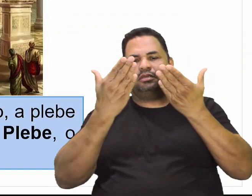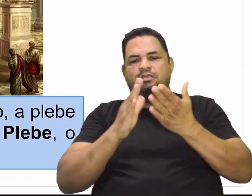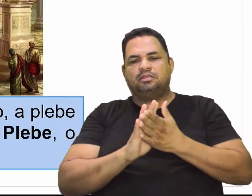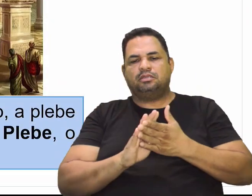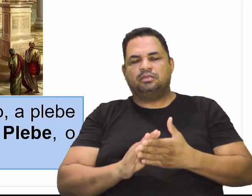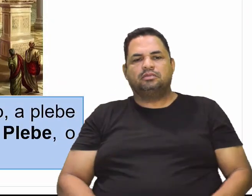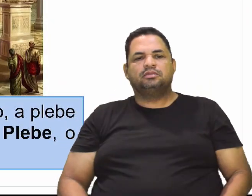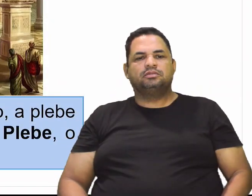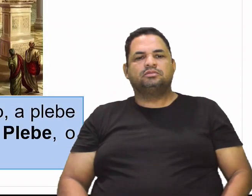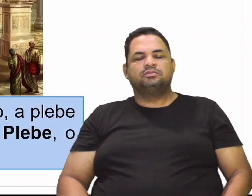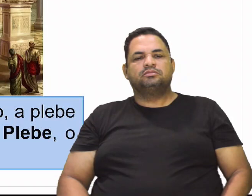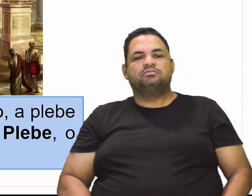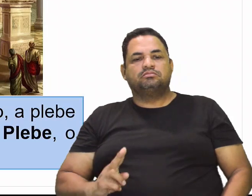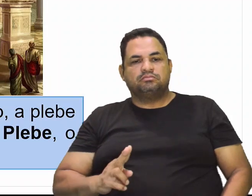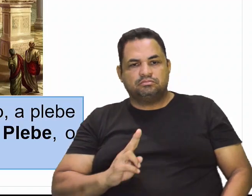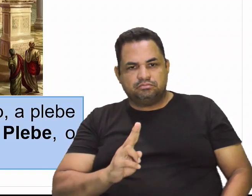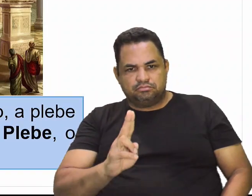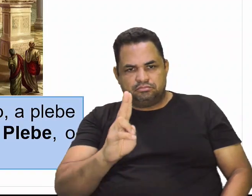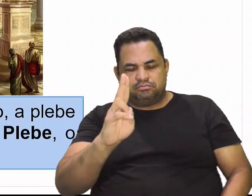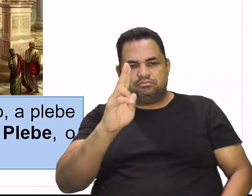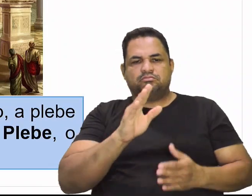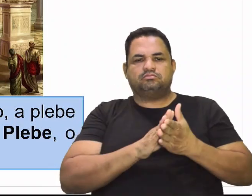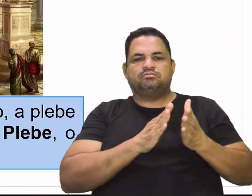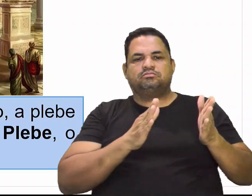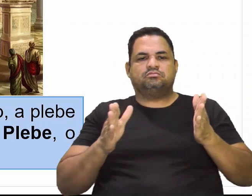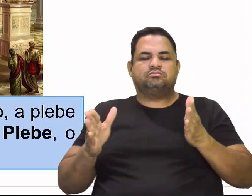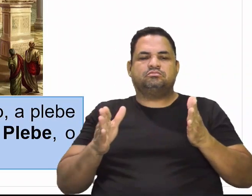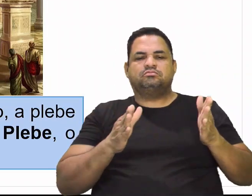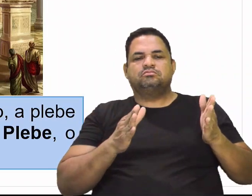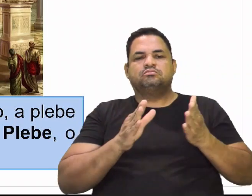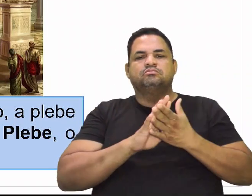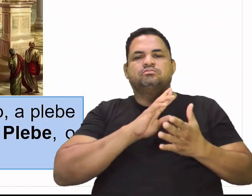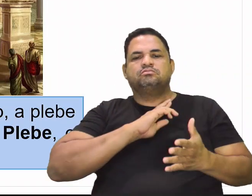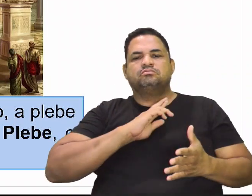República, que vai de 509 a 27 a.C.,